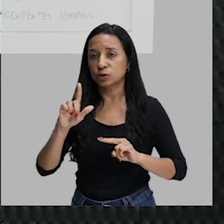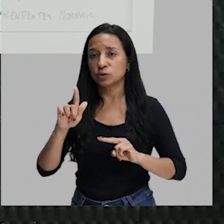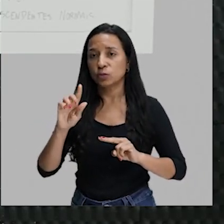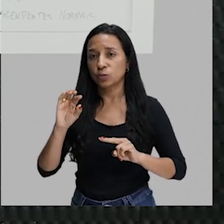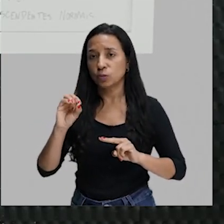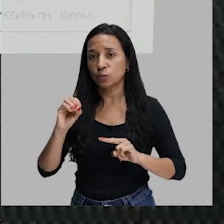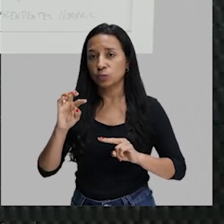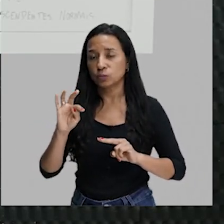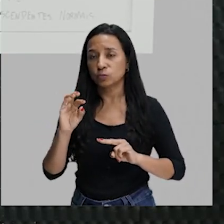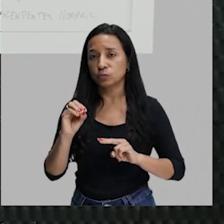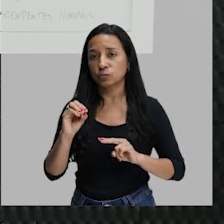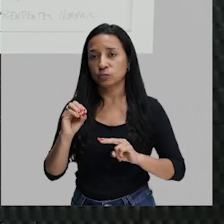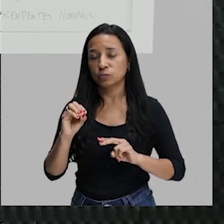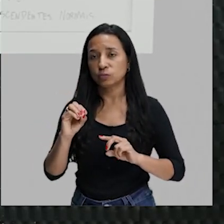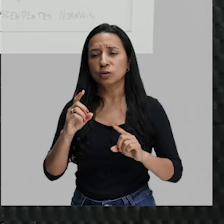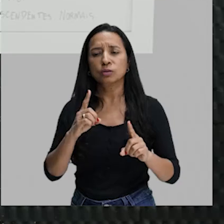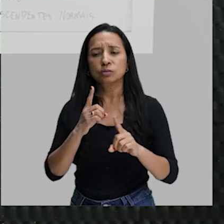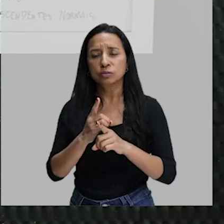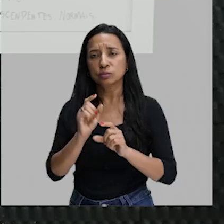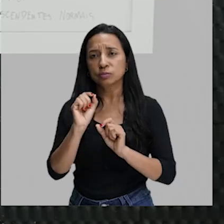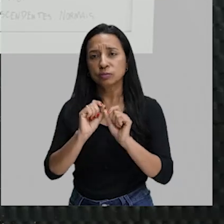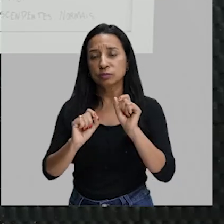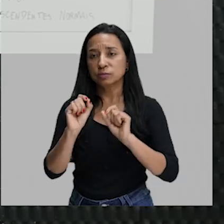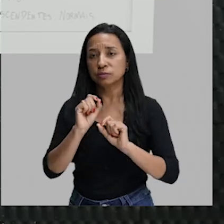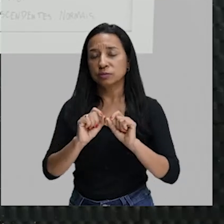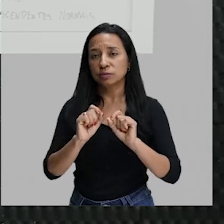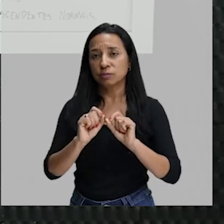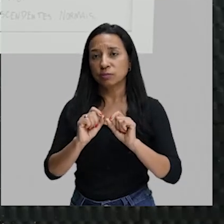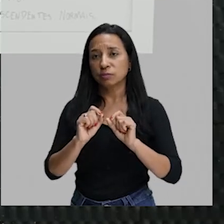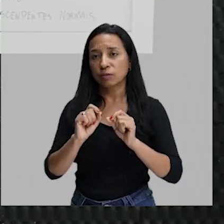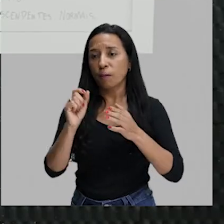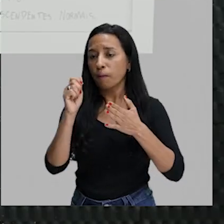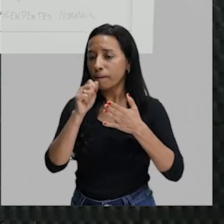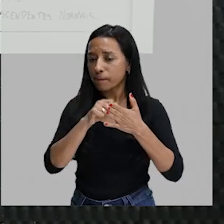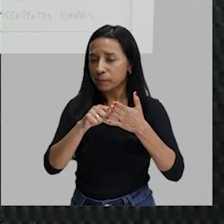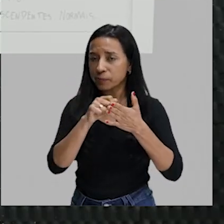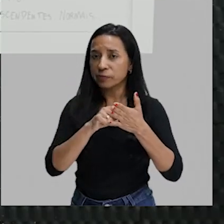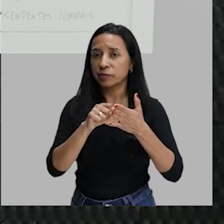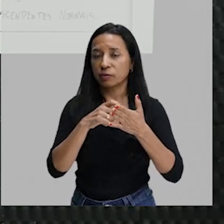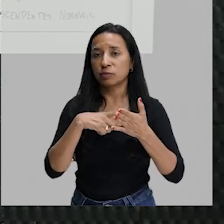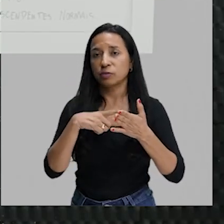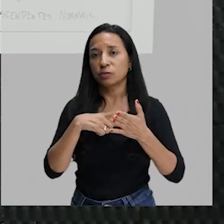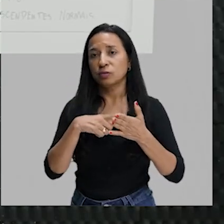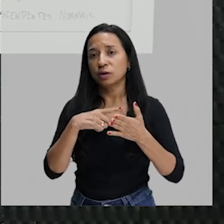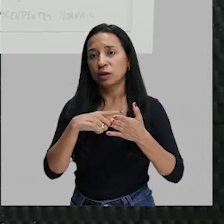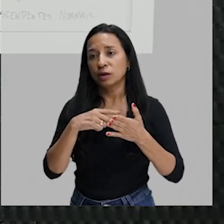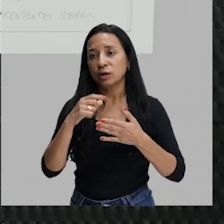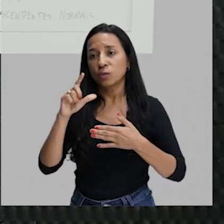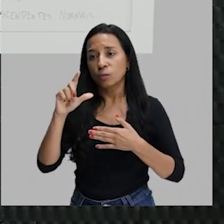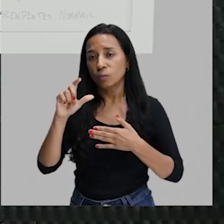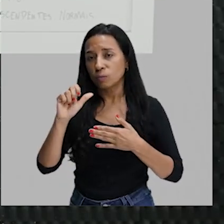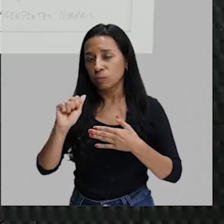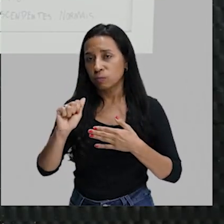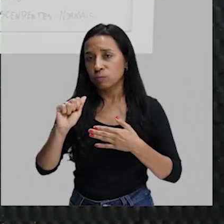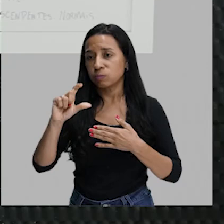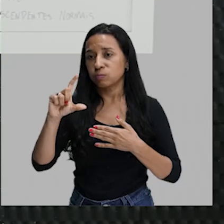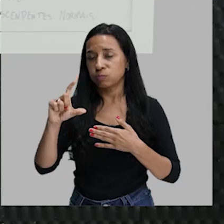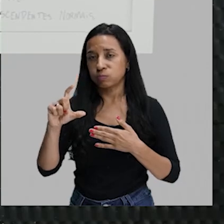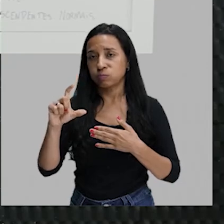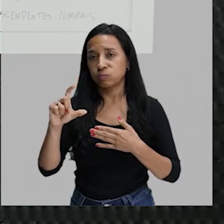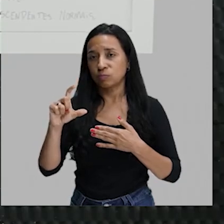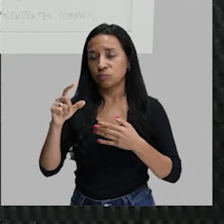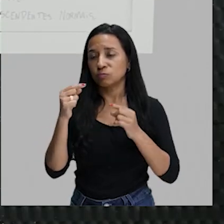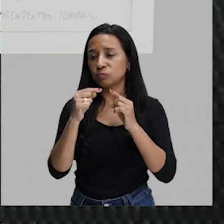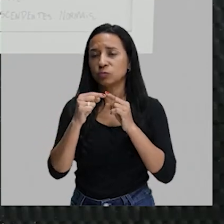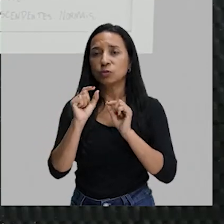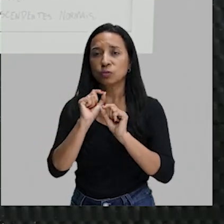que tá, quem está pintado tem pelo menos um azão, tá? De acordo